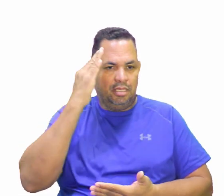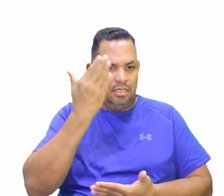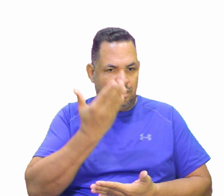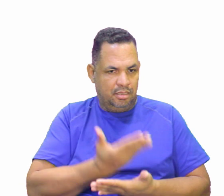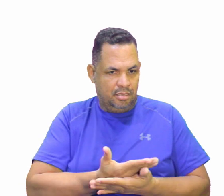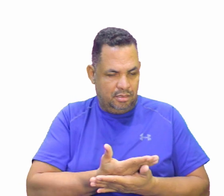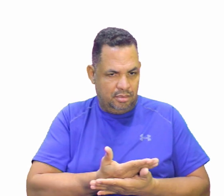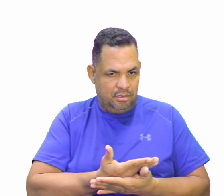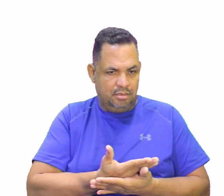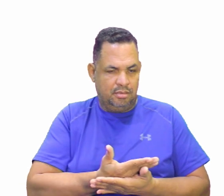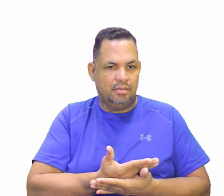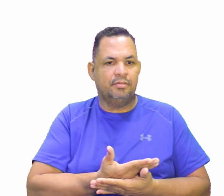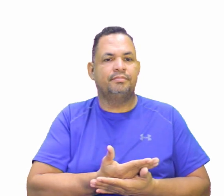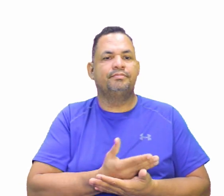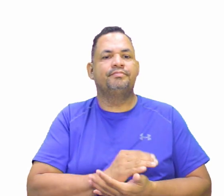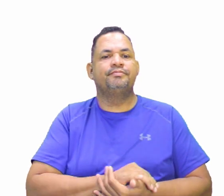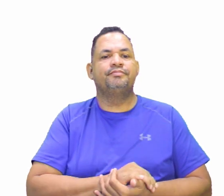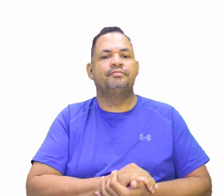Acredita-se que